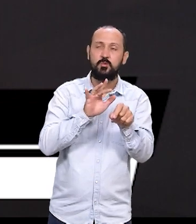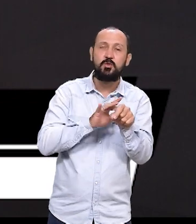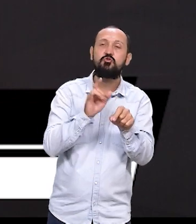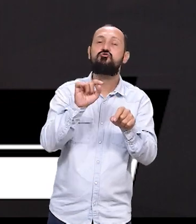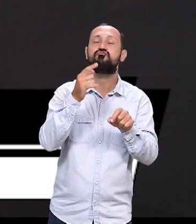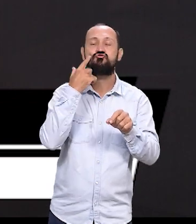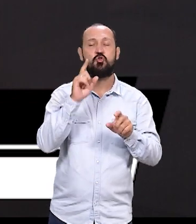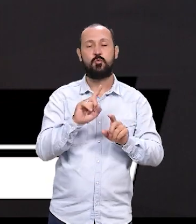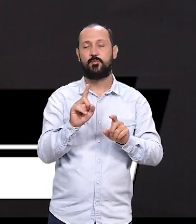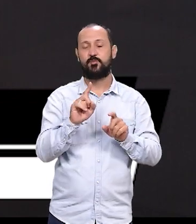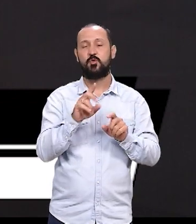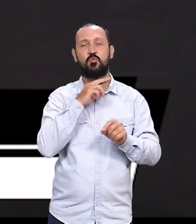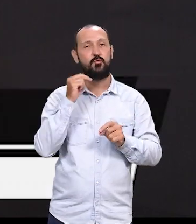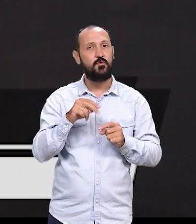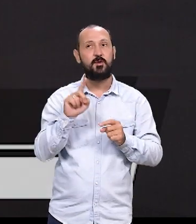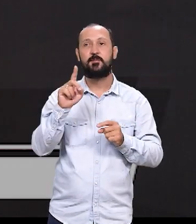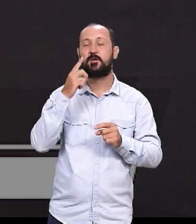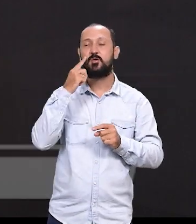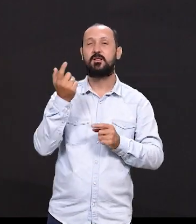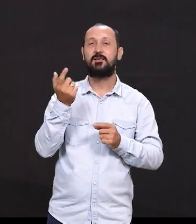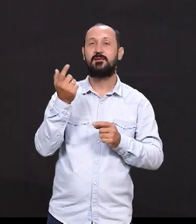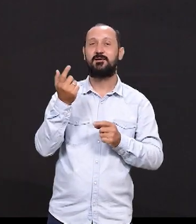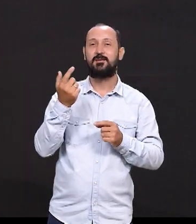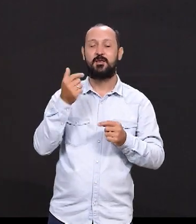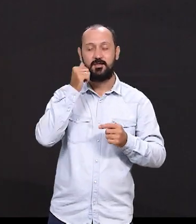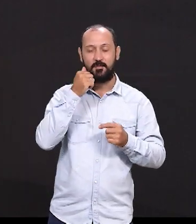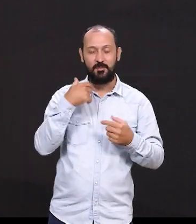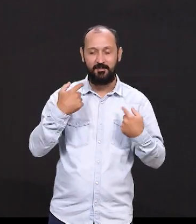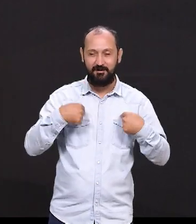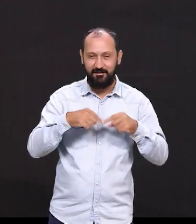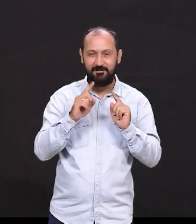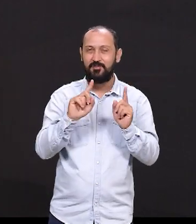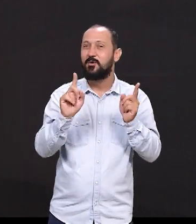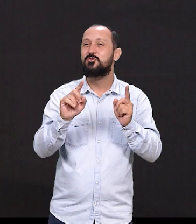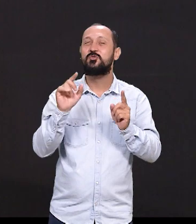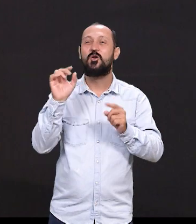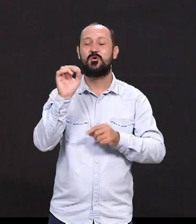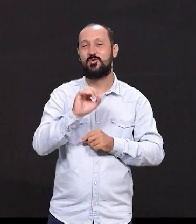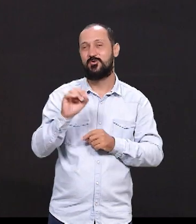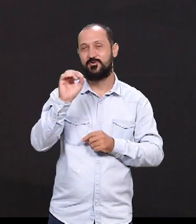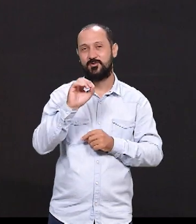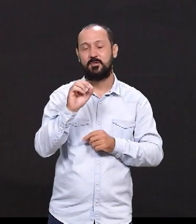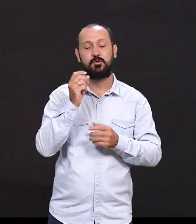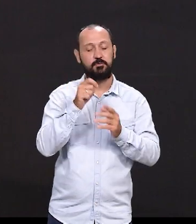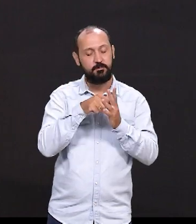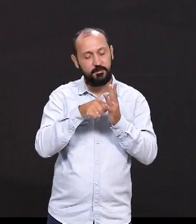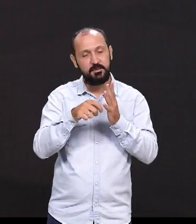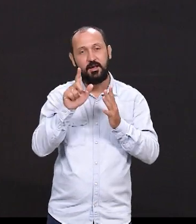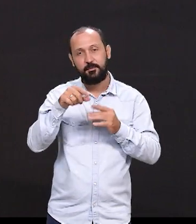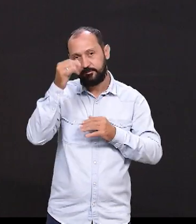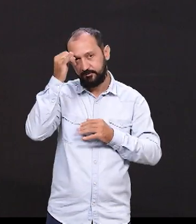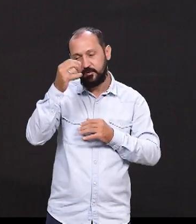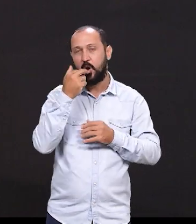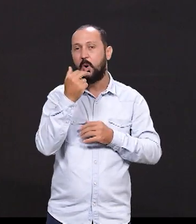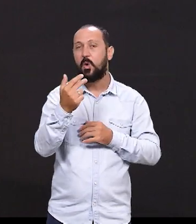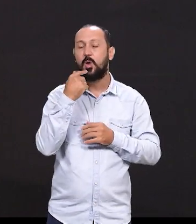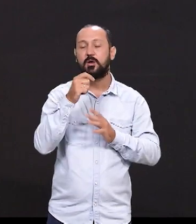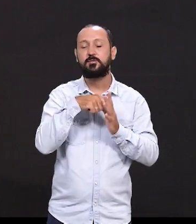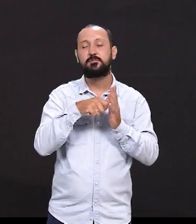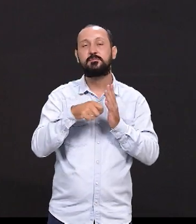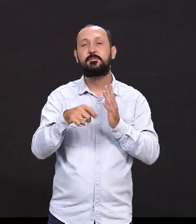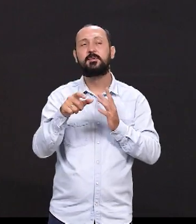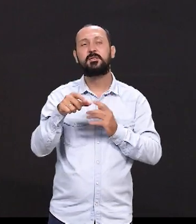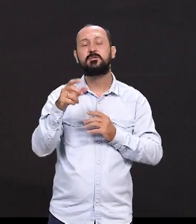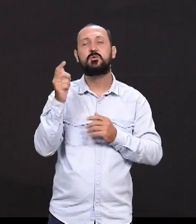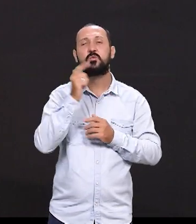novembro e o câncer de mama não acontece só em outubro né Eh todos os meses são meses de prevenção acontece que a gente coloca cor